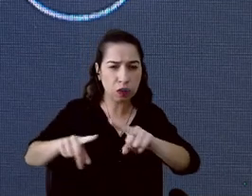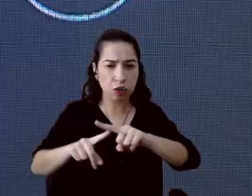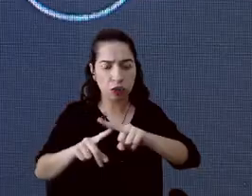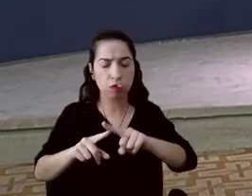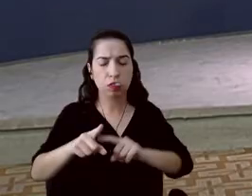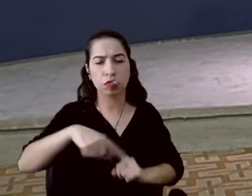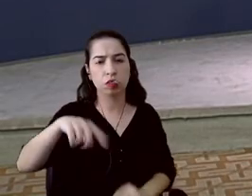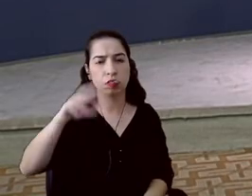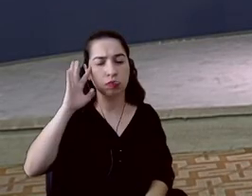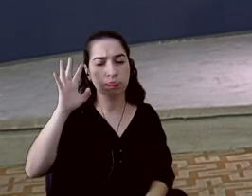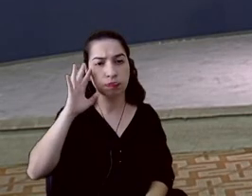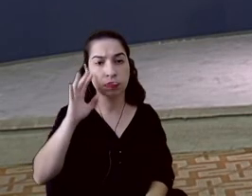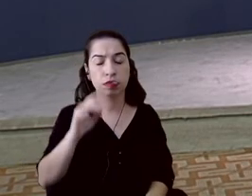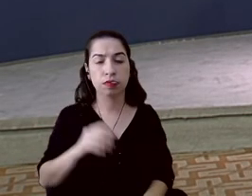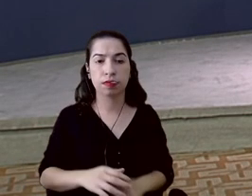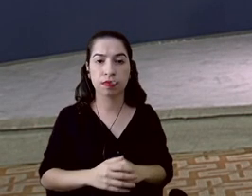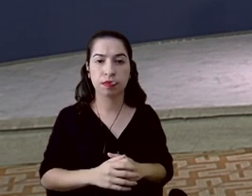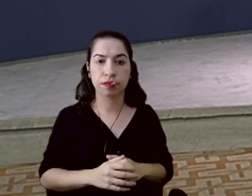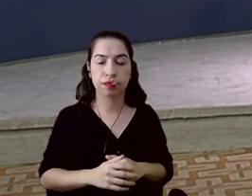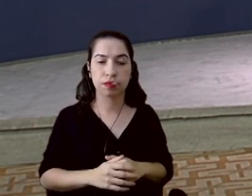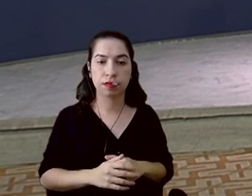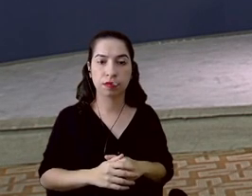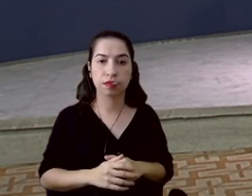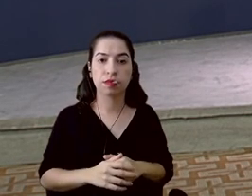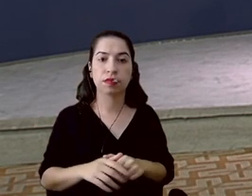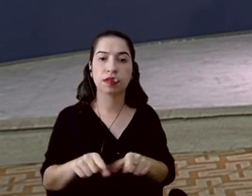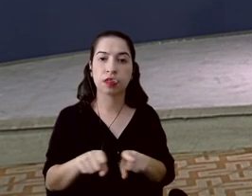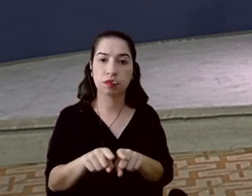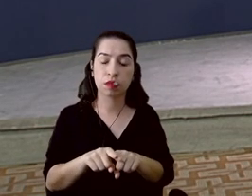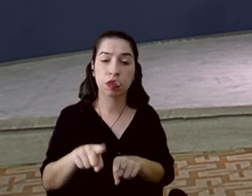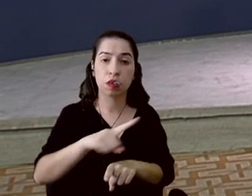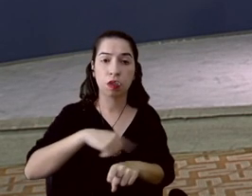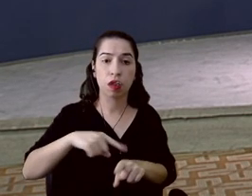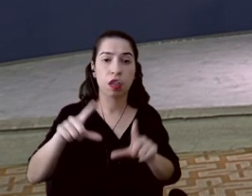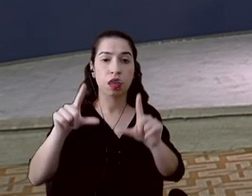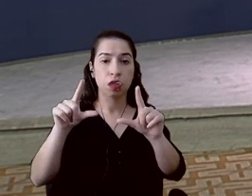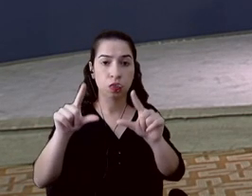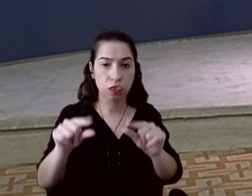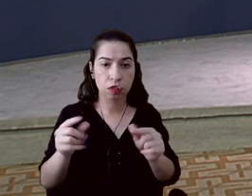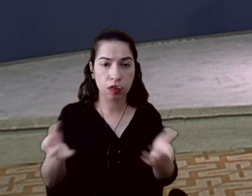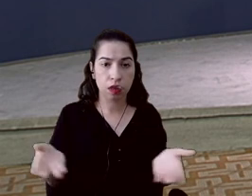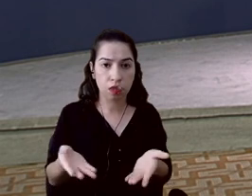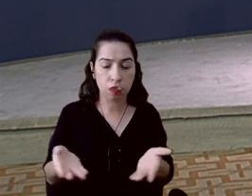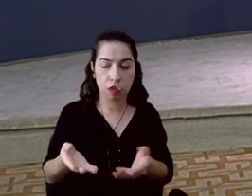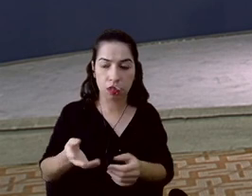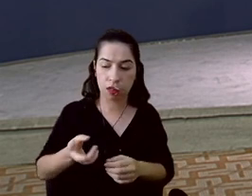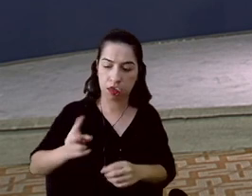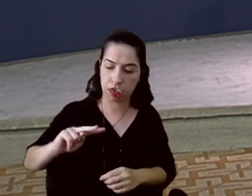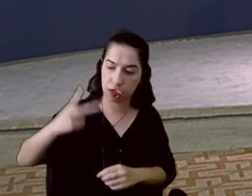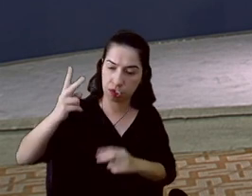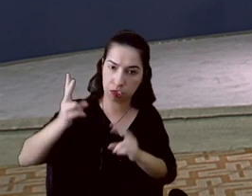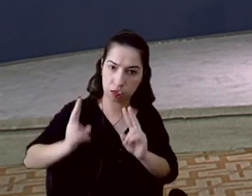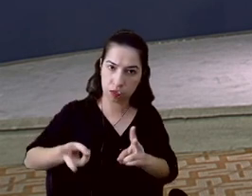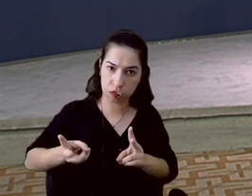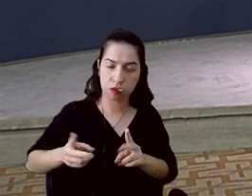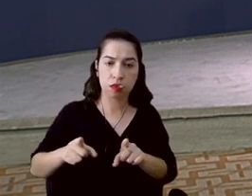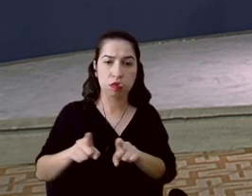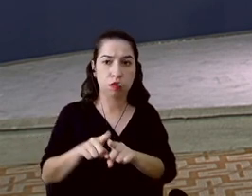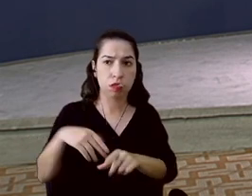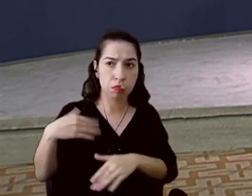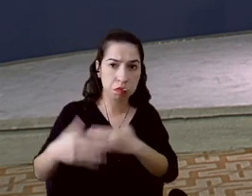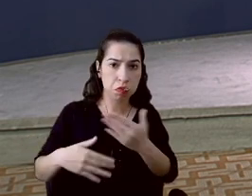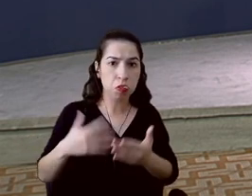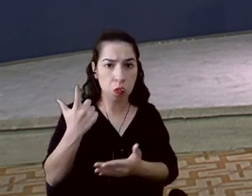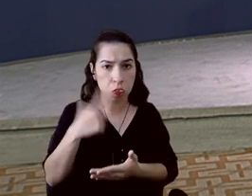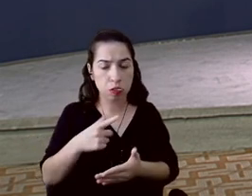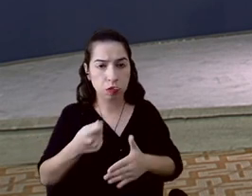Inclusive a gente tá fazendo essa redução agora para preservar a rentabilidade e ter um buffer razoável para continuar investindo